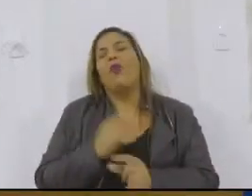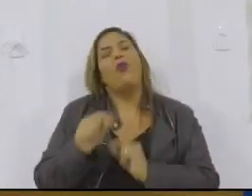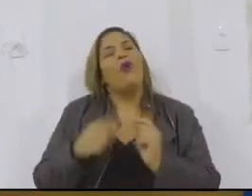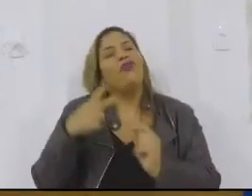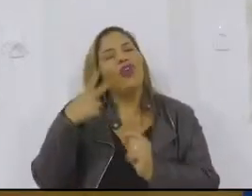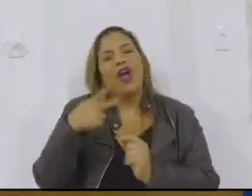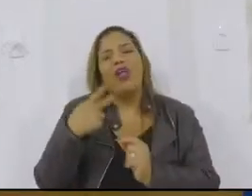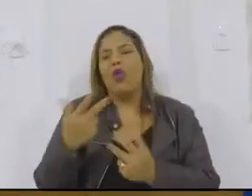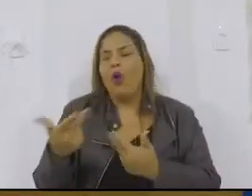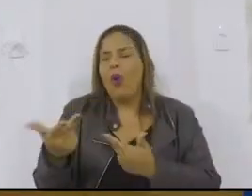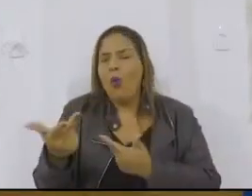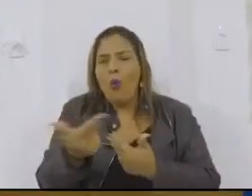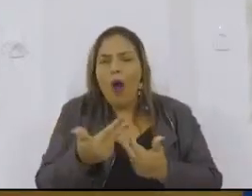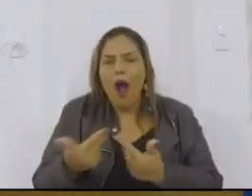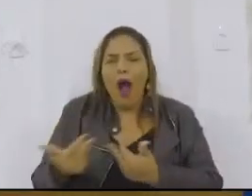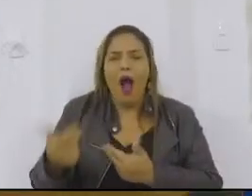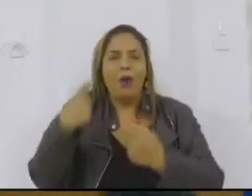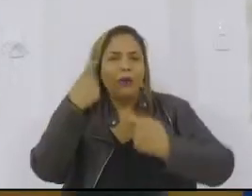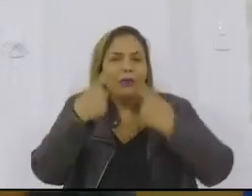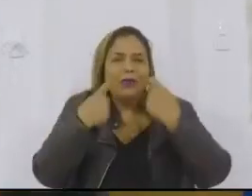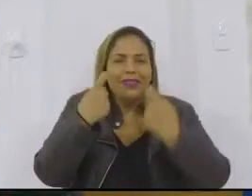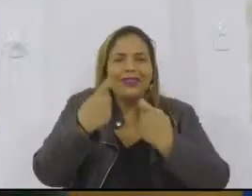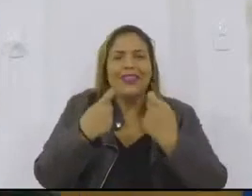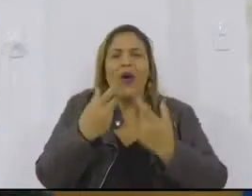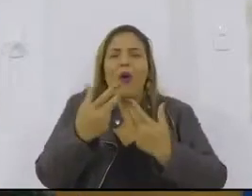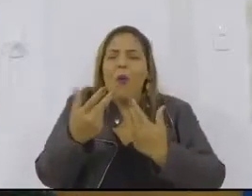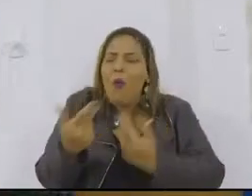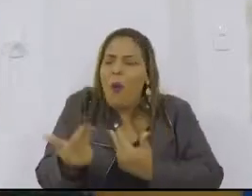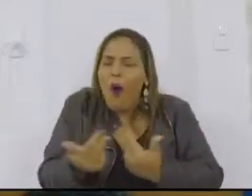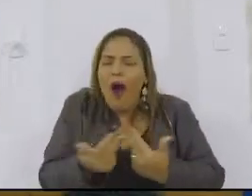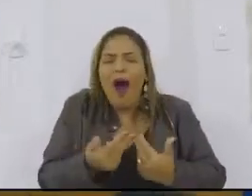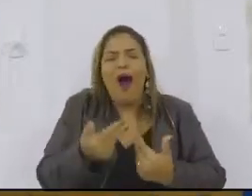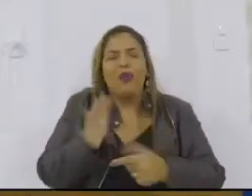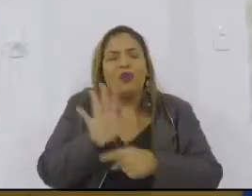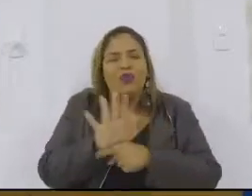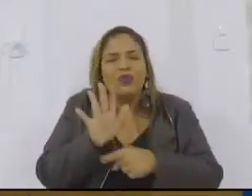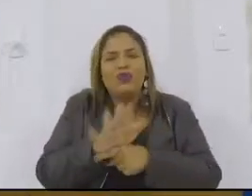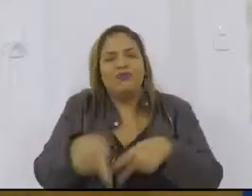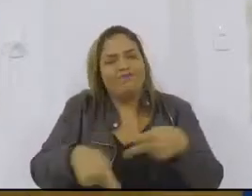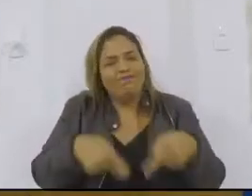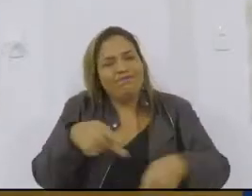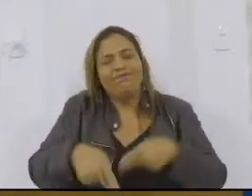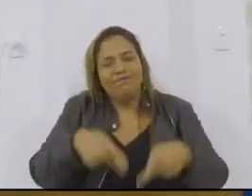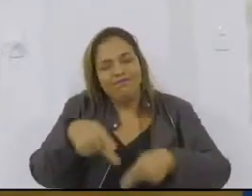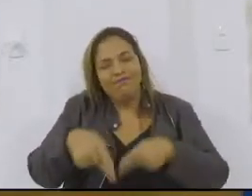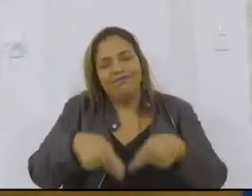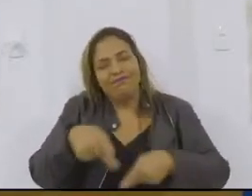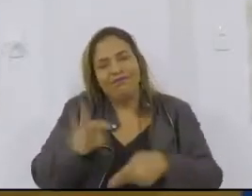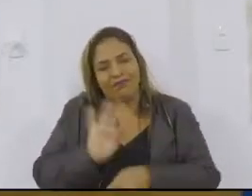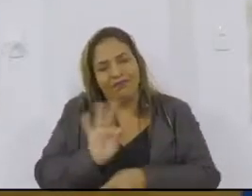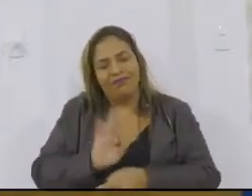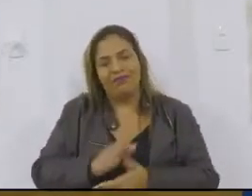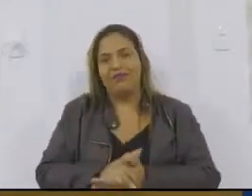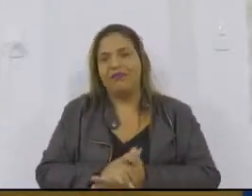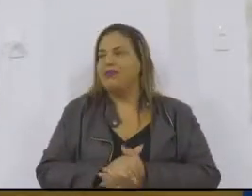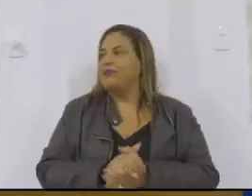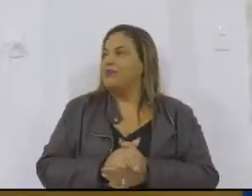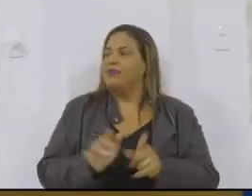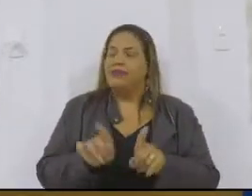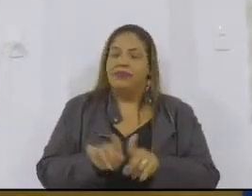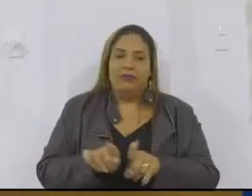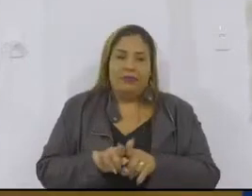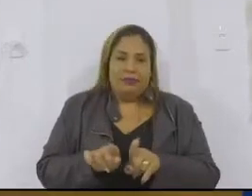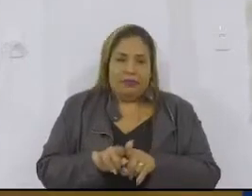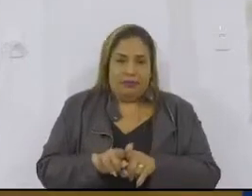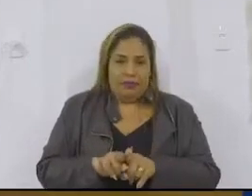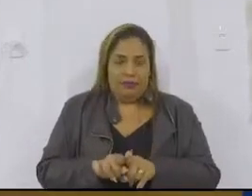forma igual, no sentido de colaborar com a população, com a sociedade tanguaense. Também destaco aqui que eu hoje vou estar